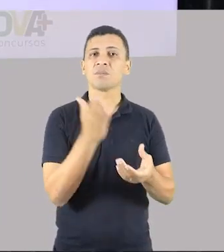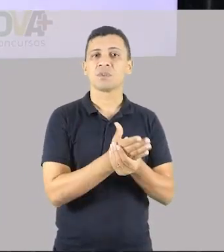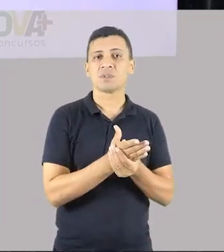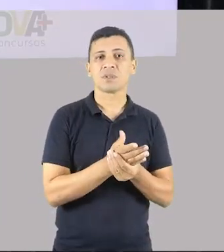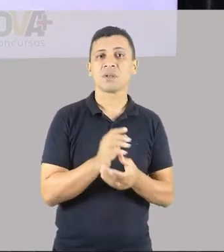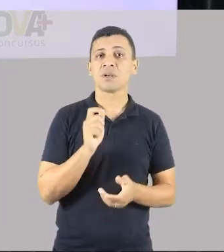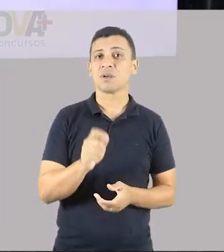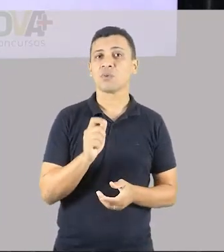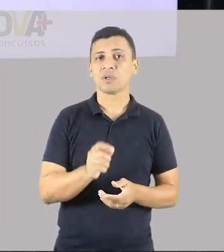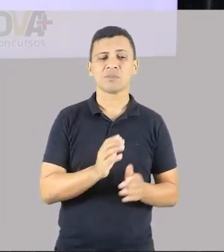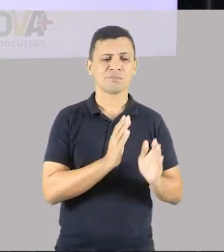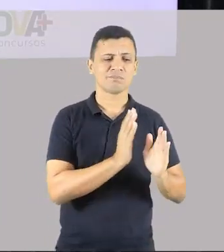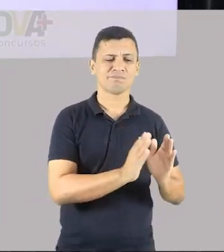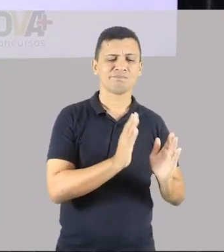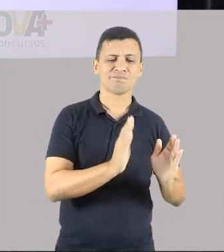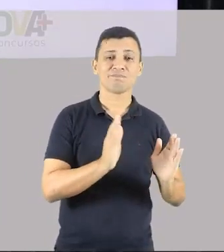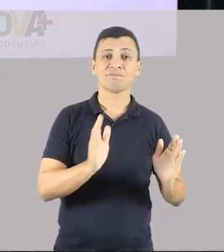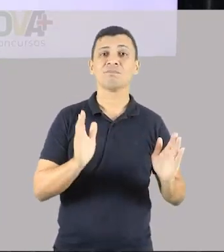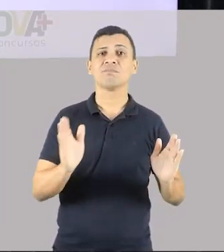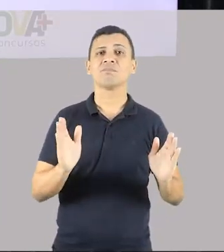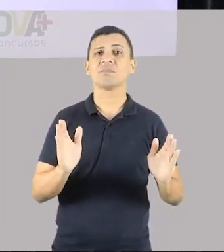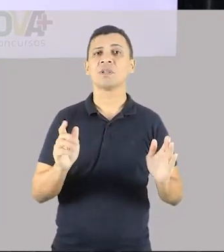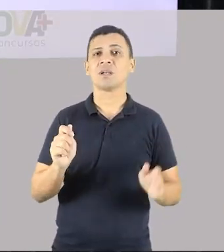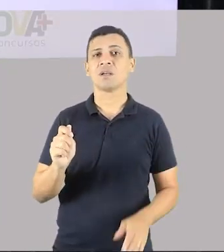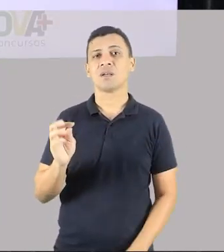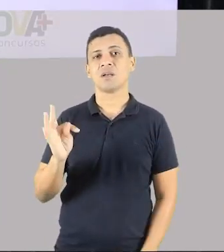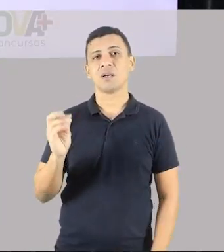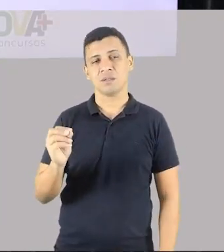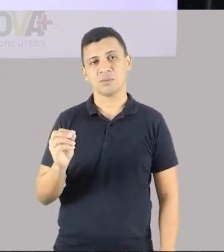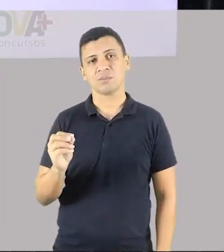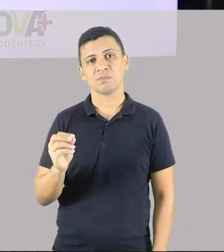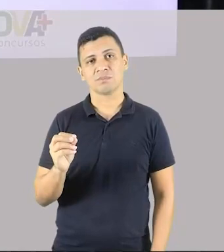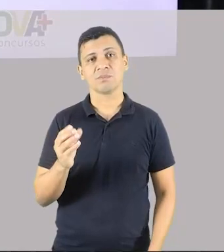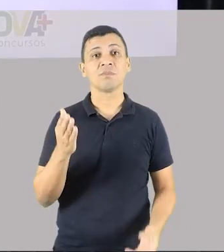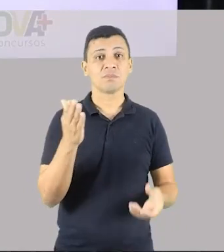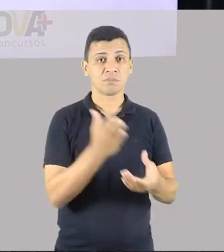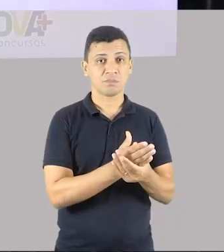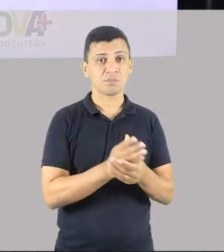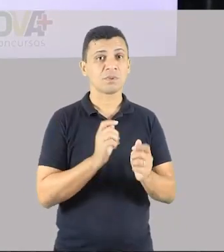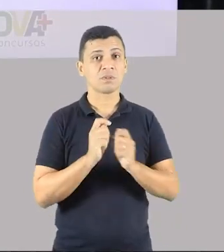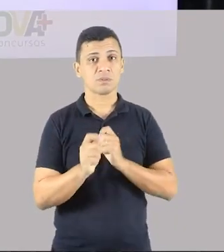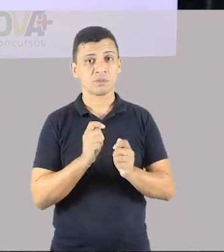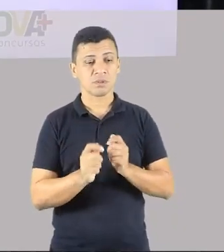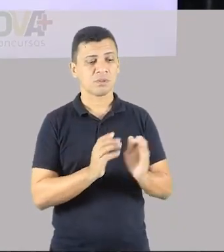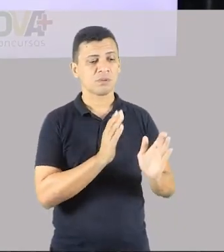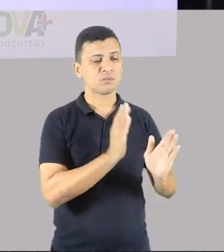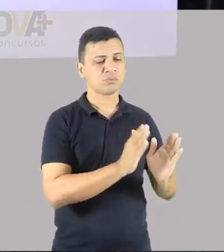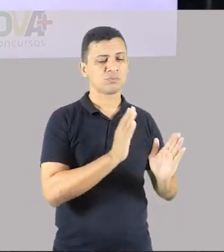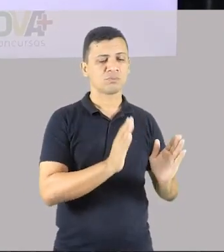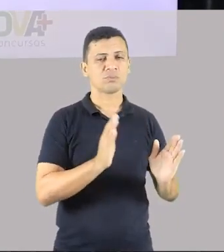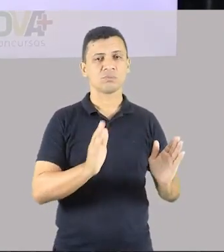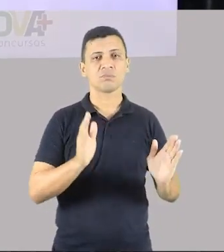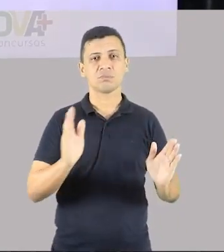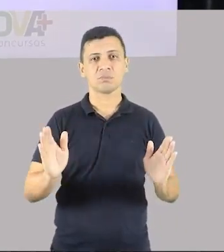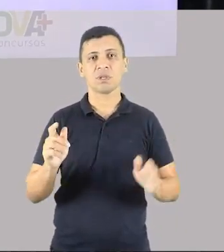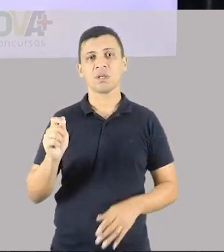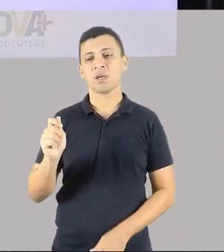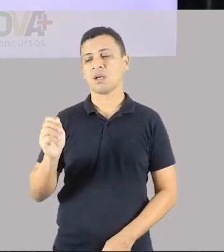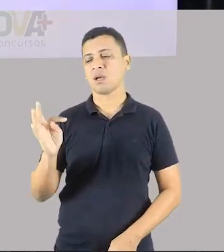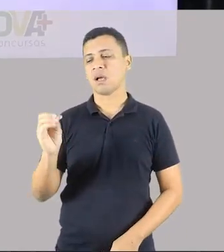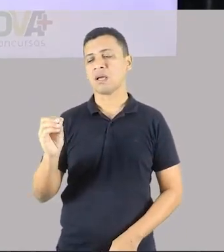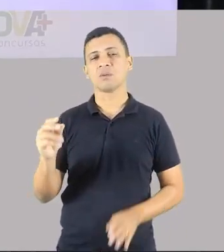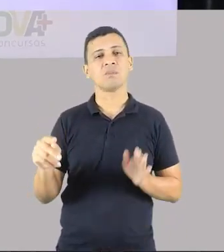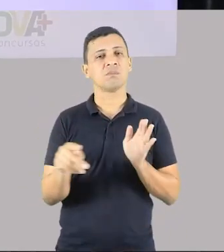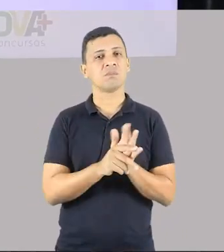é uma sucessão de atos. No caso do processo administrativo, é uma sucessão de atos